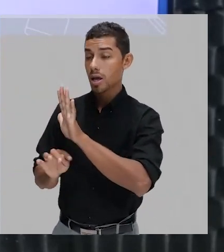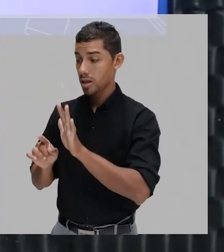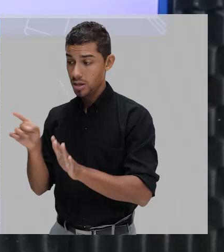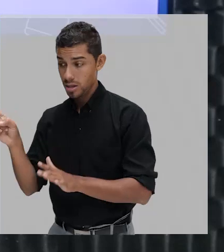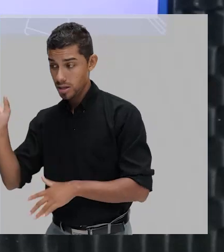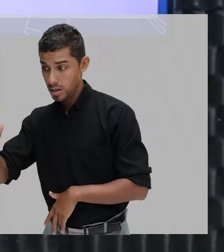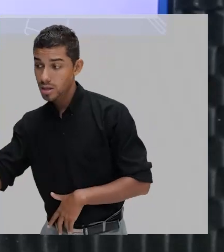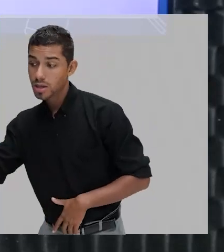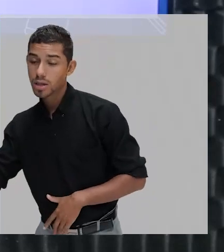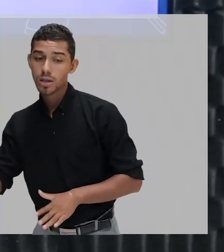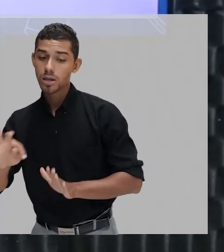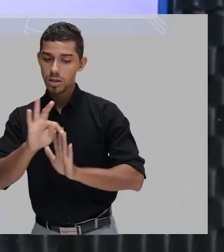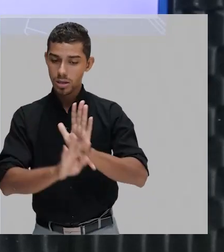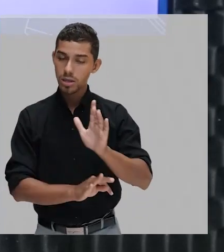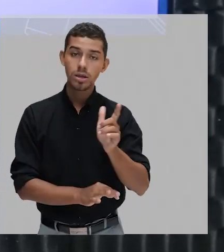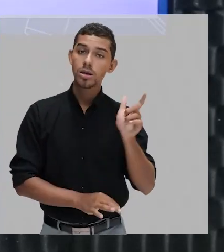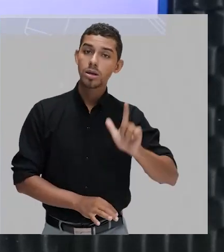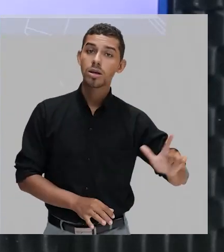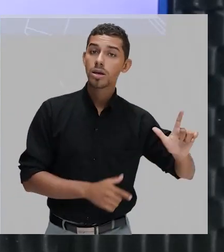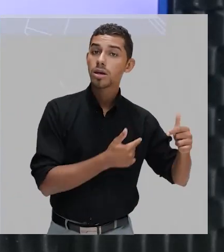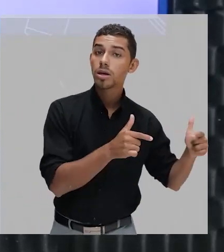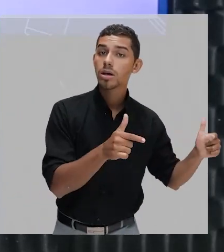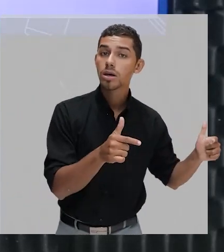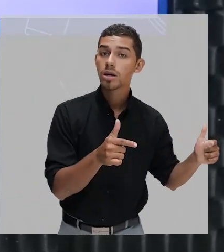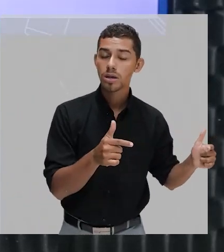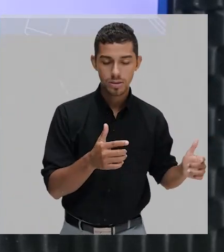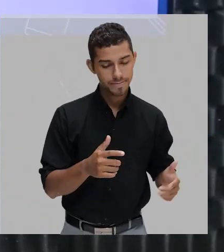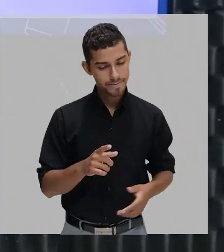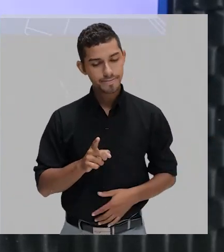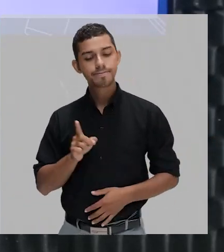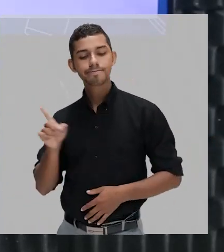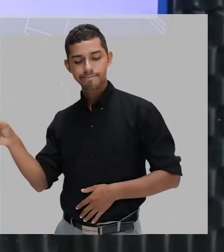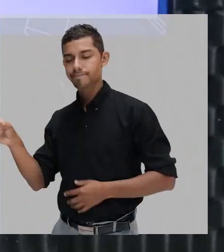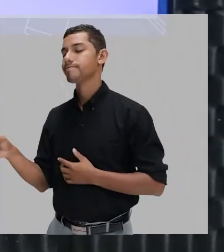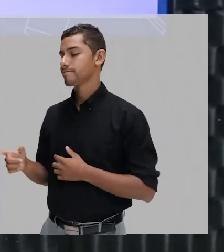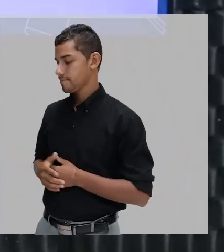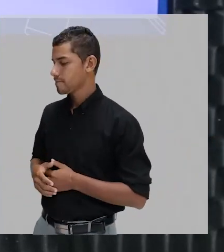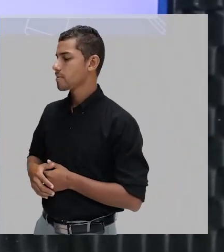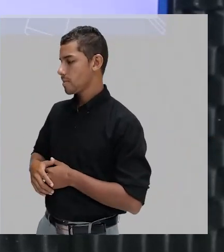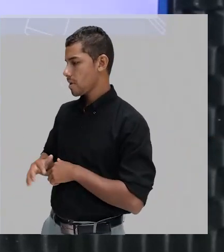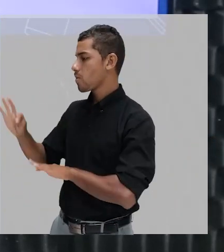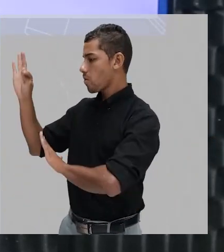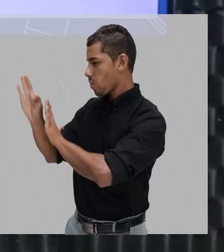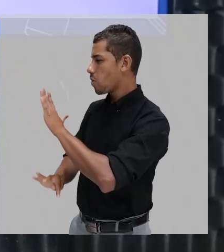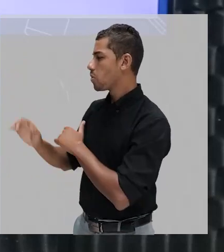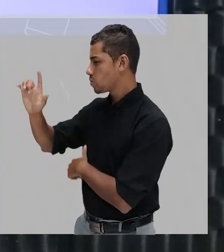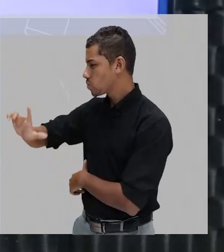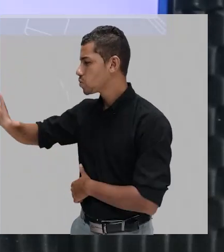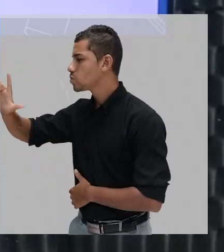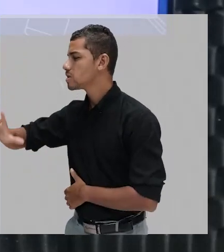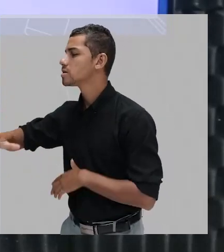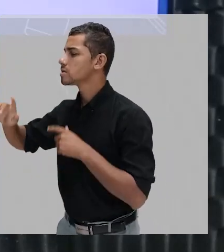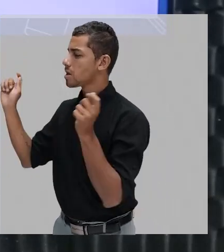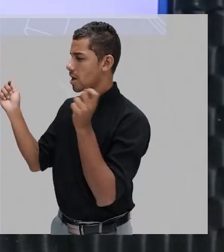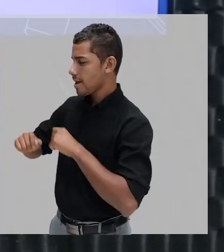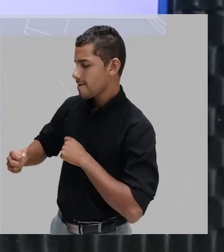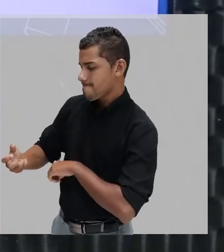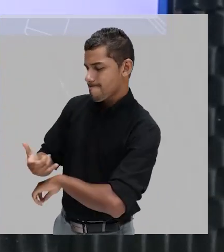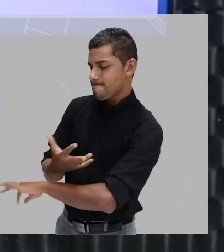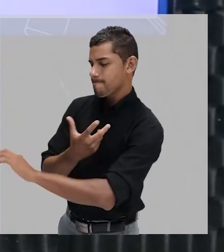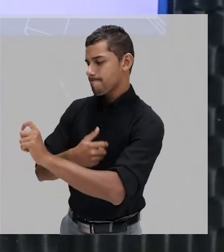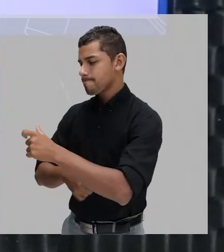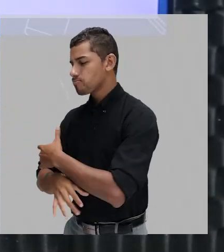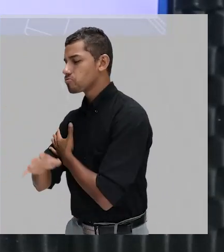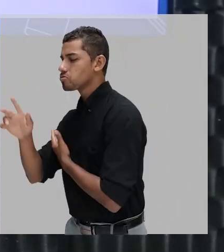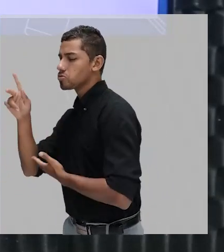Tá bem claro, né, turma? Trata-se de um texto literário. Ele tem marcas de subjetivismo, ele tem marcas emotivas,